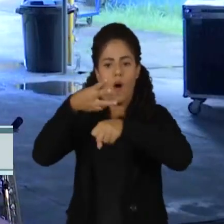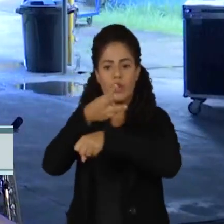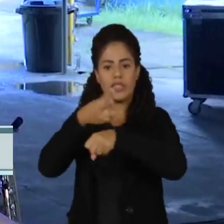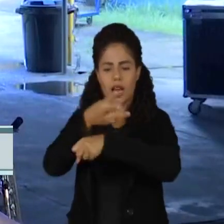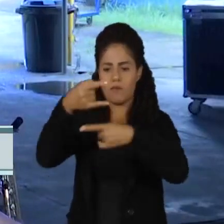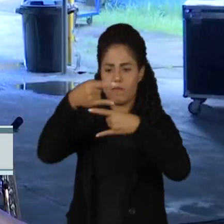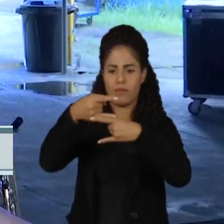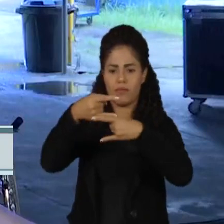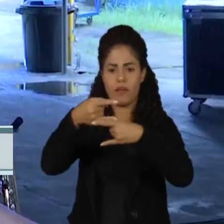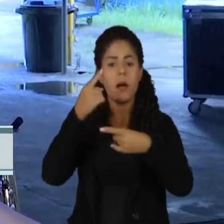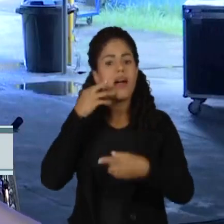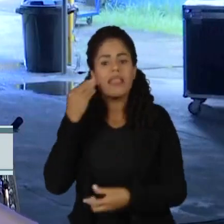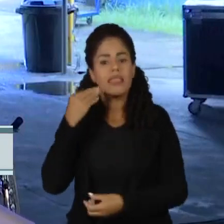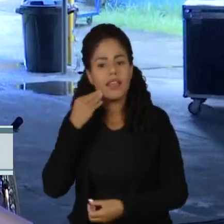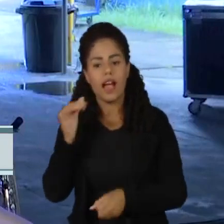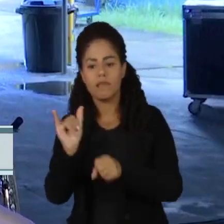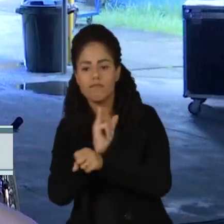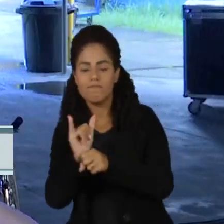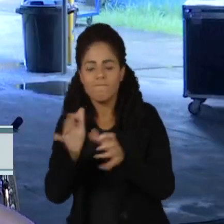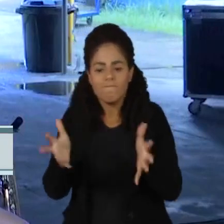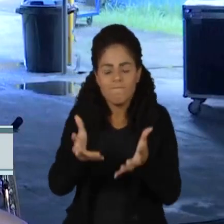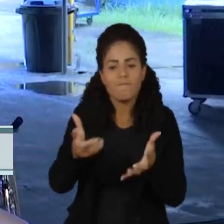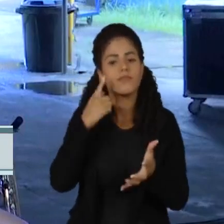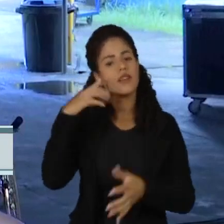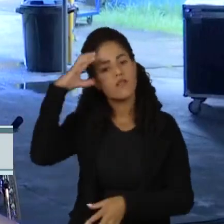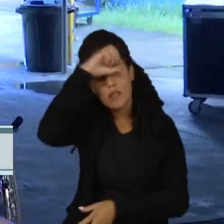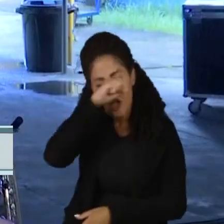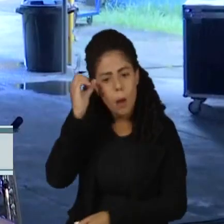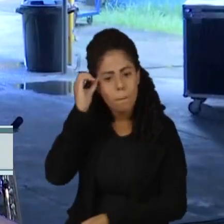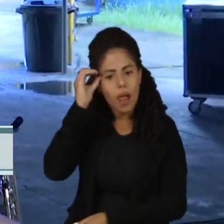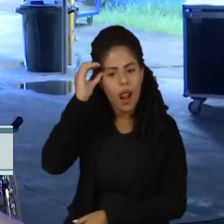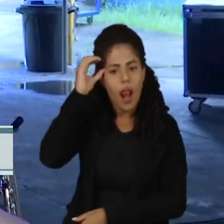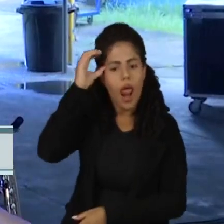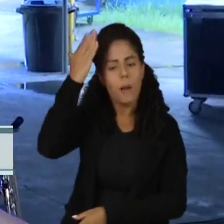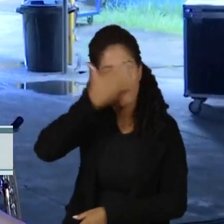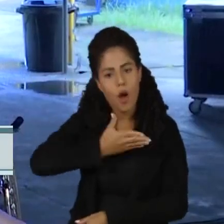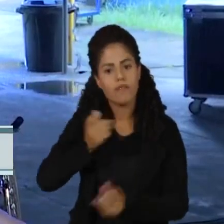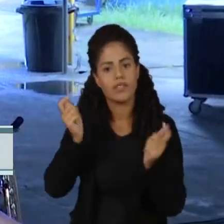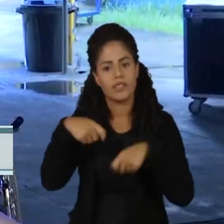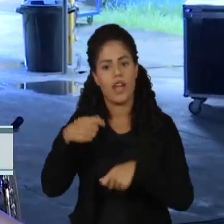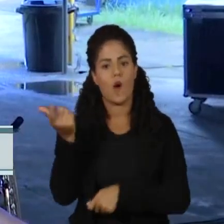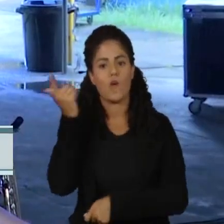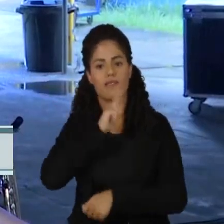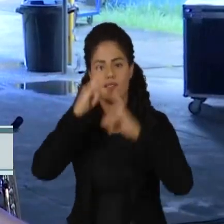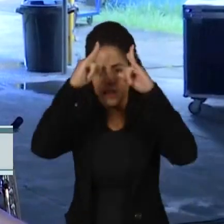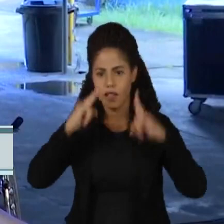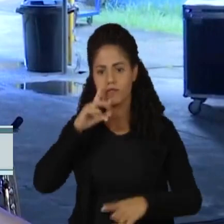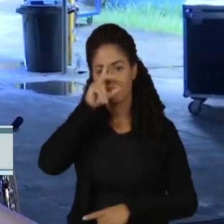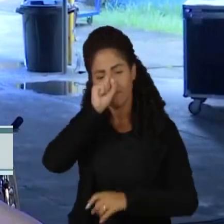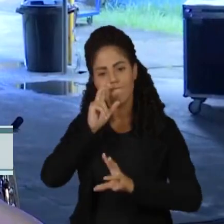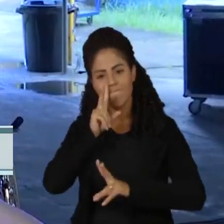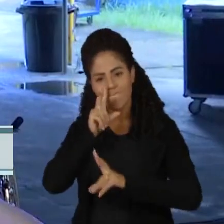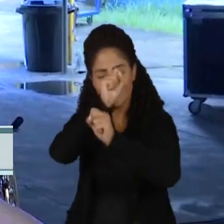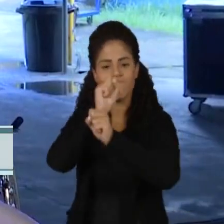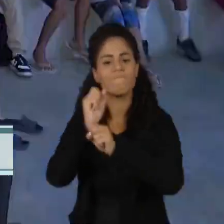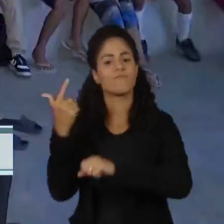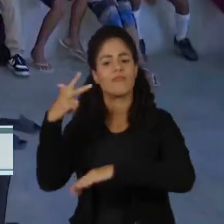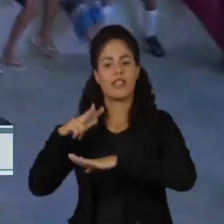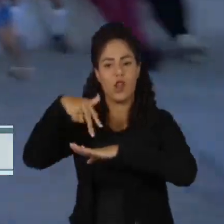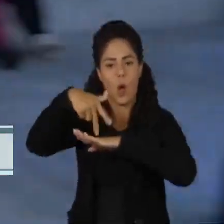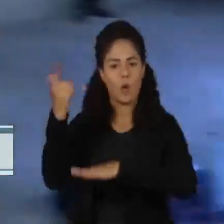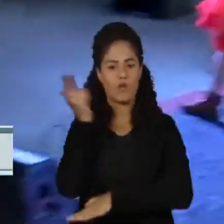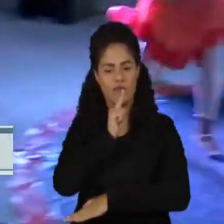e continuar vivendo com a nossa arte. Então foi um aprendizado, mas uma prova do quanto o circo é forte e conseguiu se manter nesse tempo